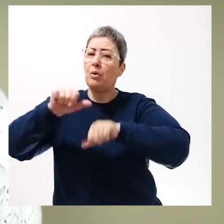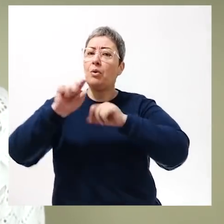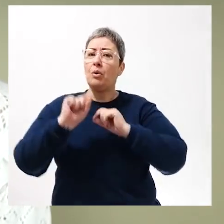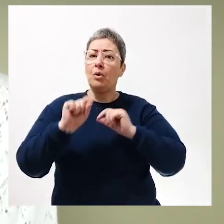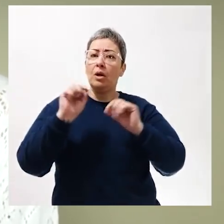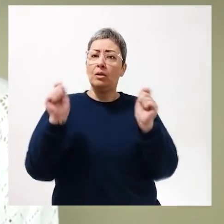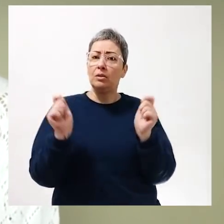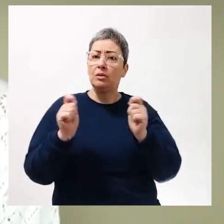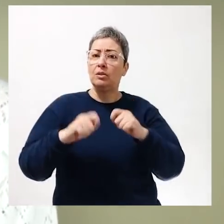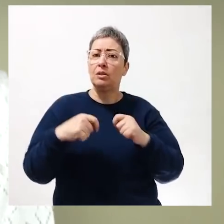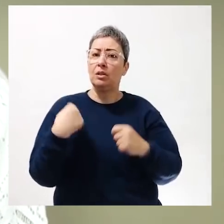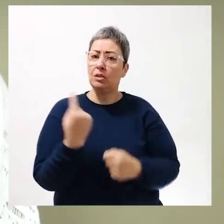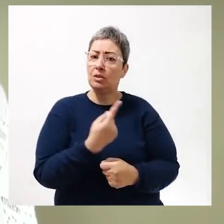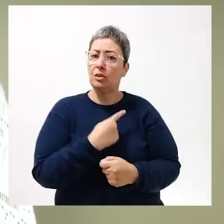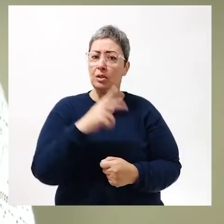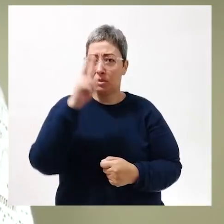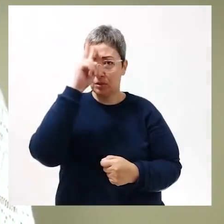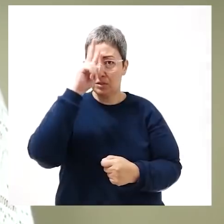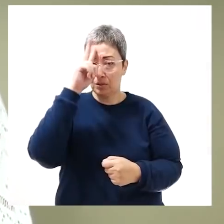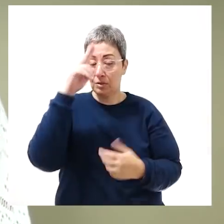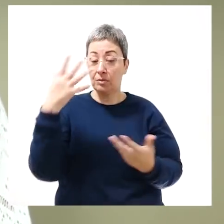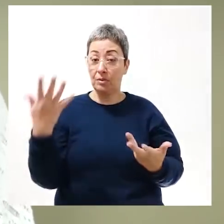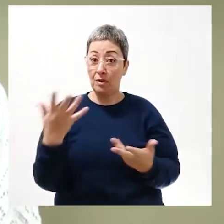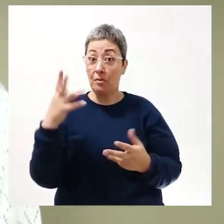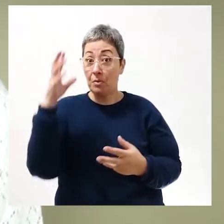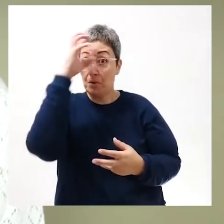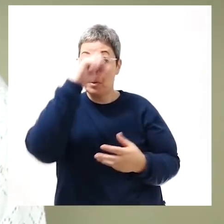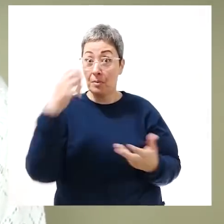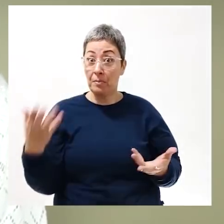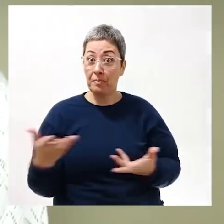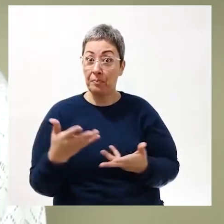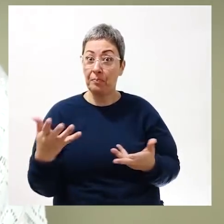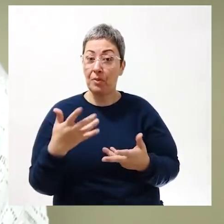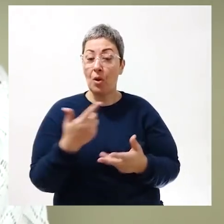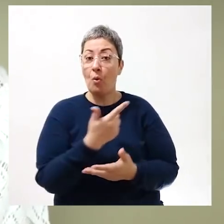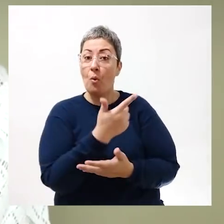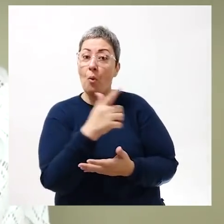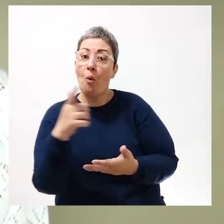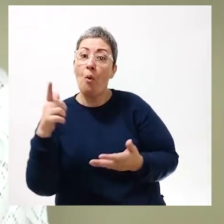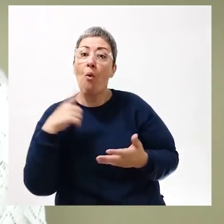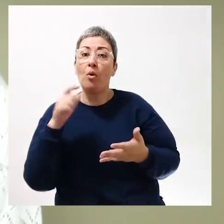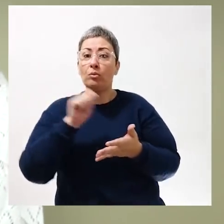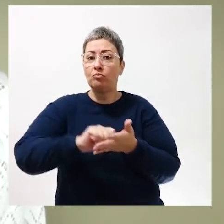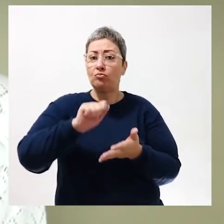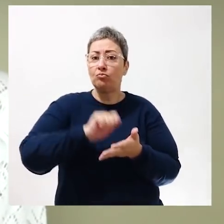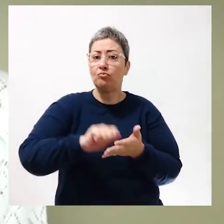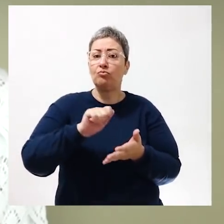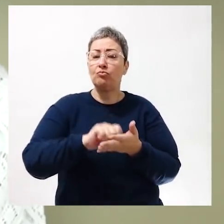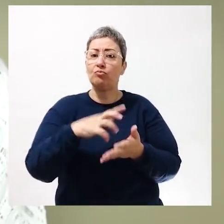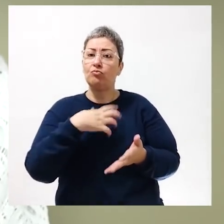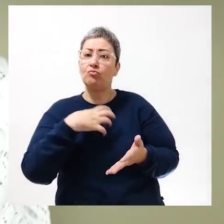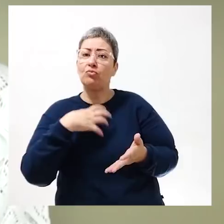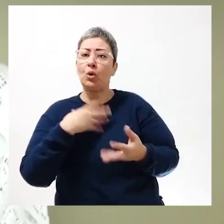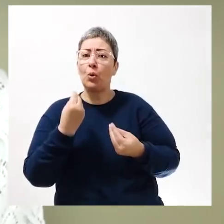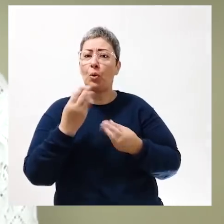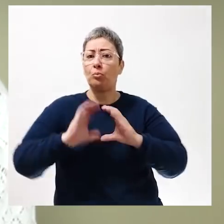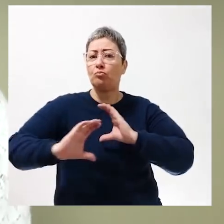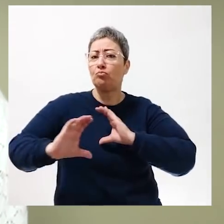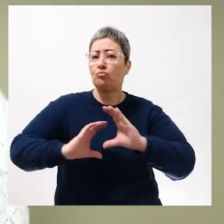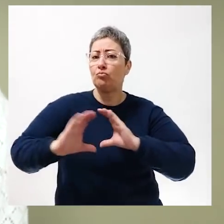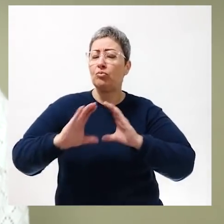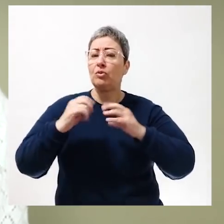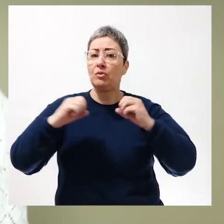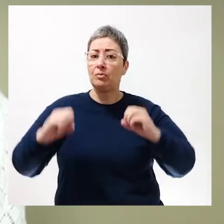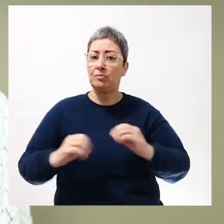transformações que construíram a nossa própria história. Vamos aprender hoje outras formas de escrita e outros meios de